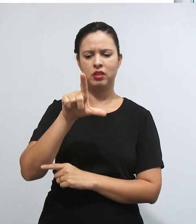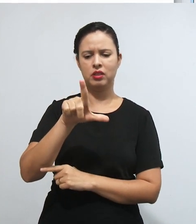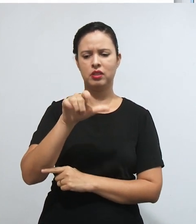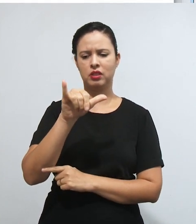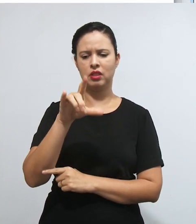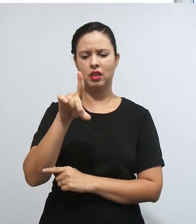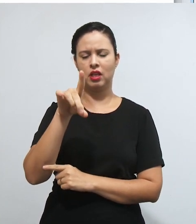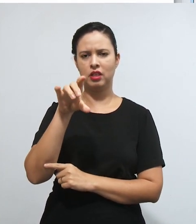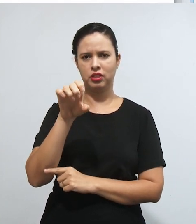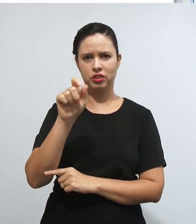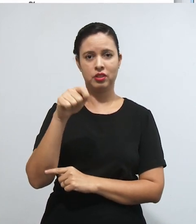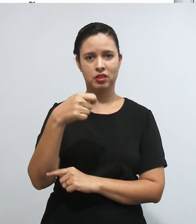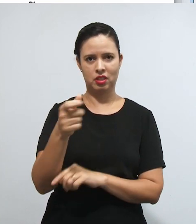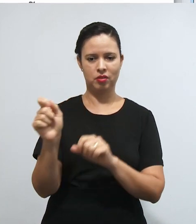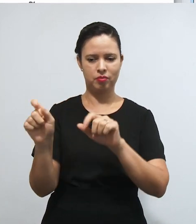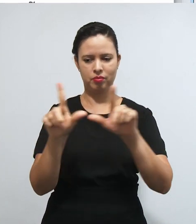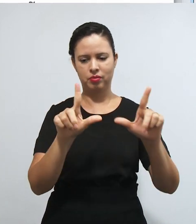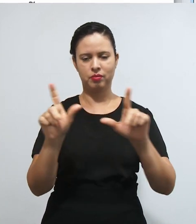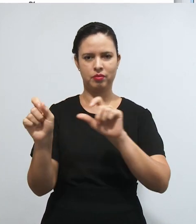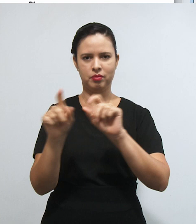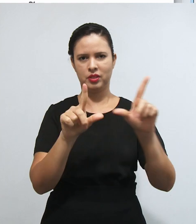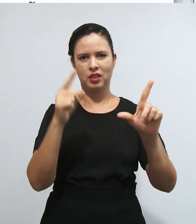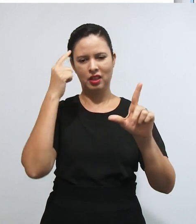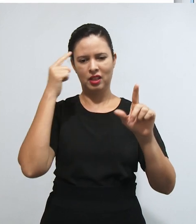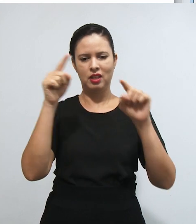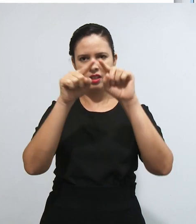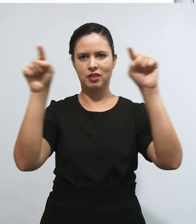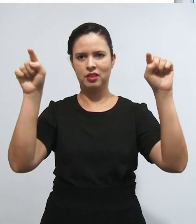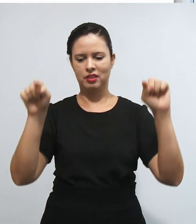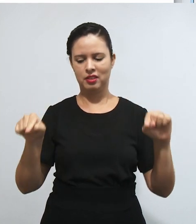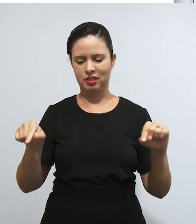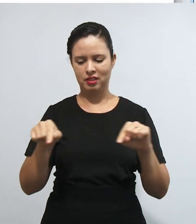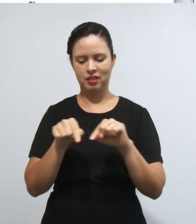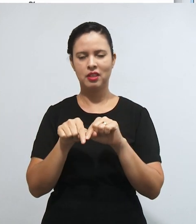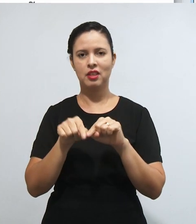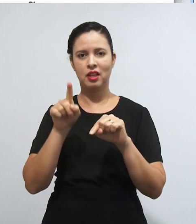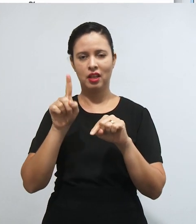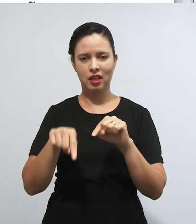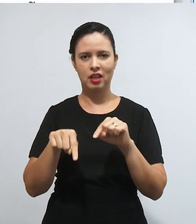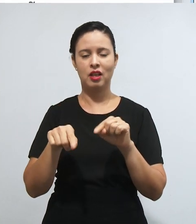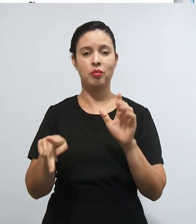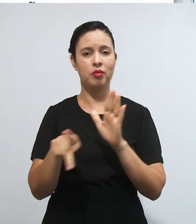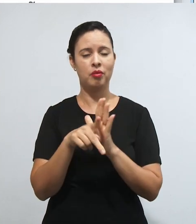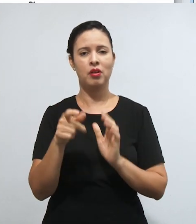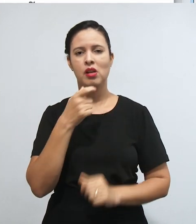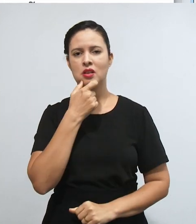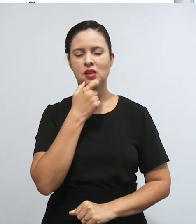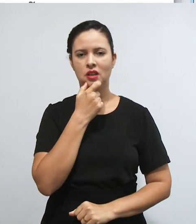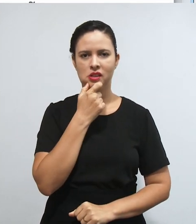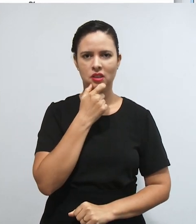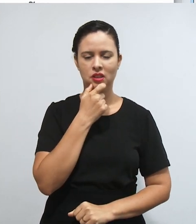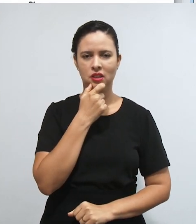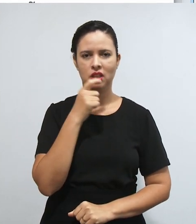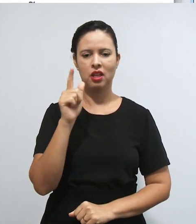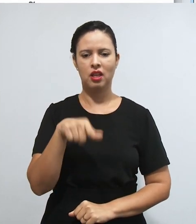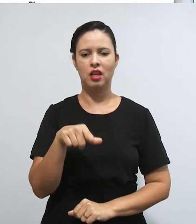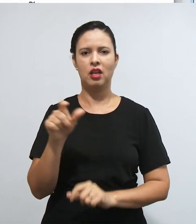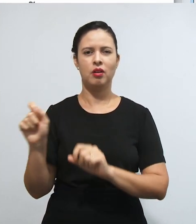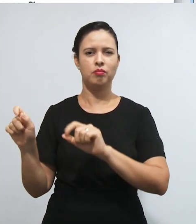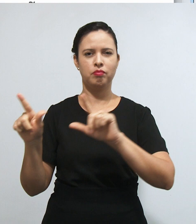essas lâminas, tá? Então, isso aqui são lâminas que do inglês é como se fosse